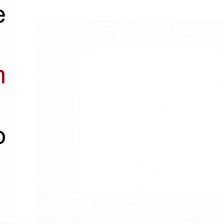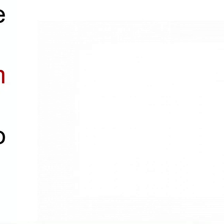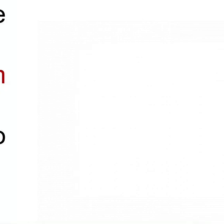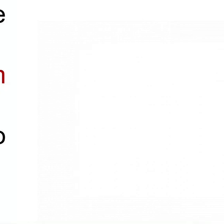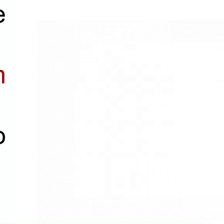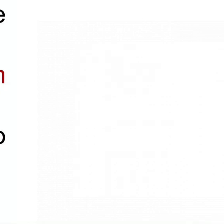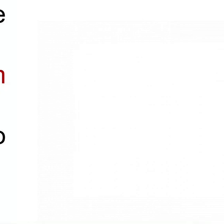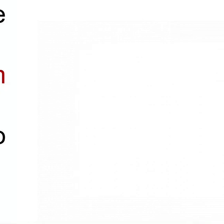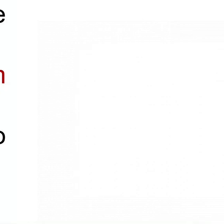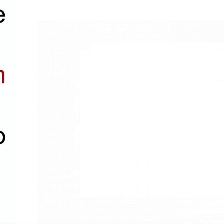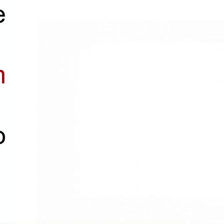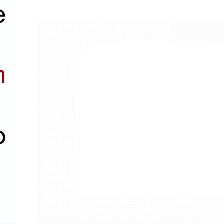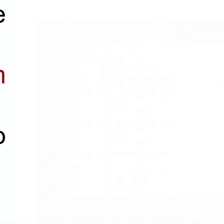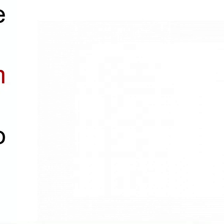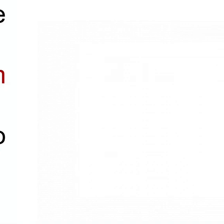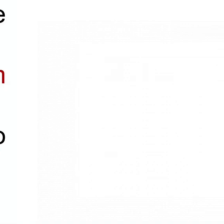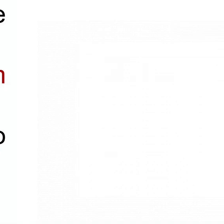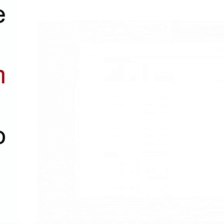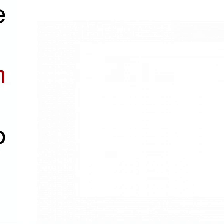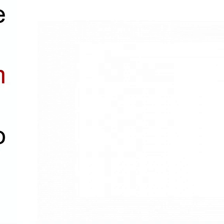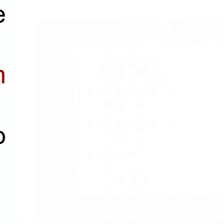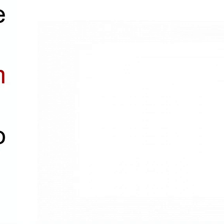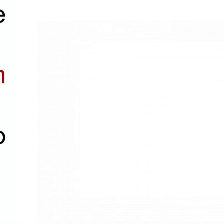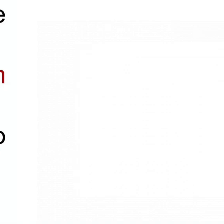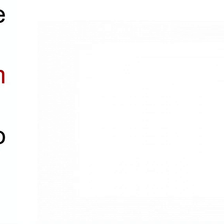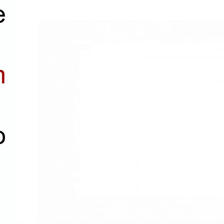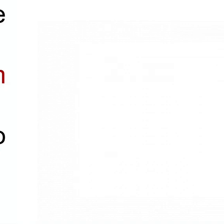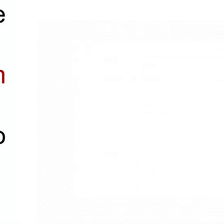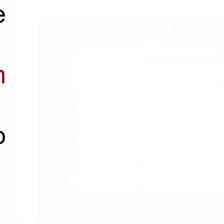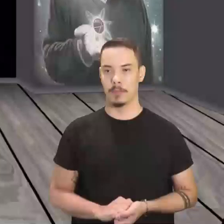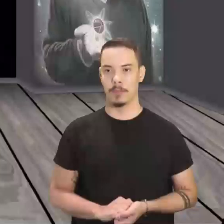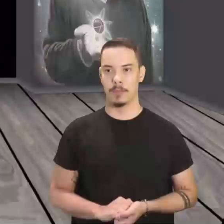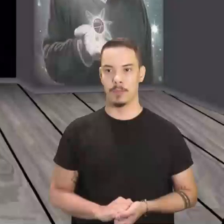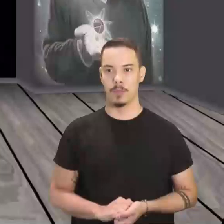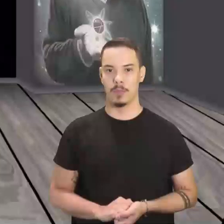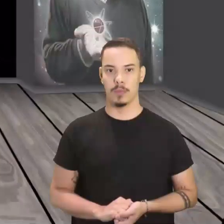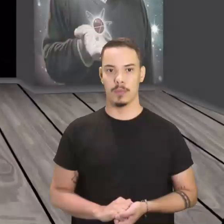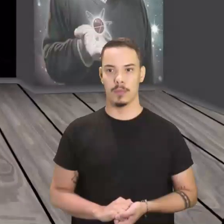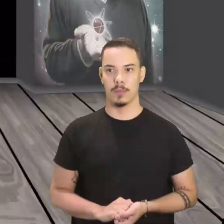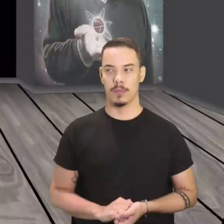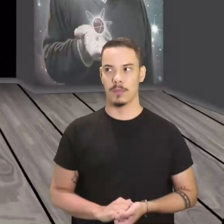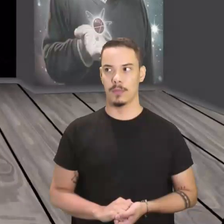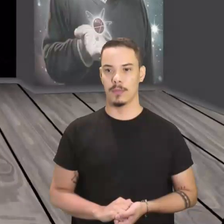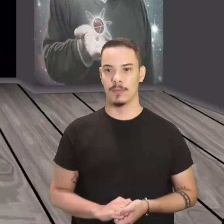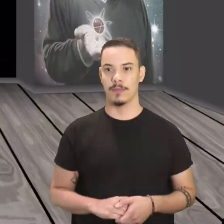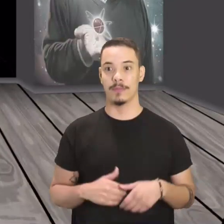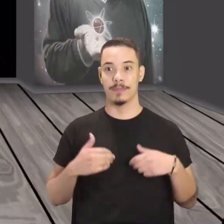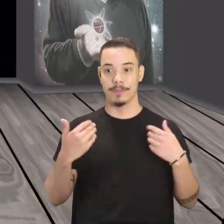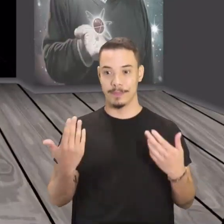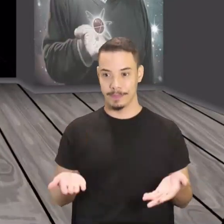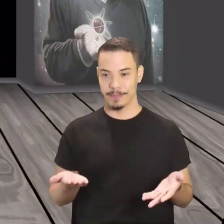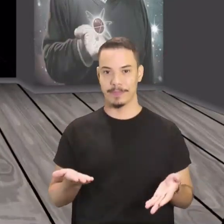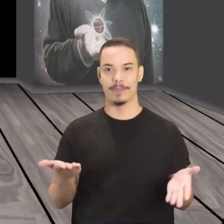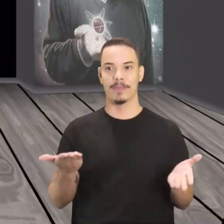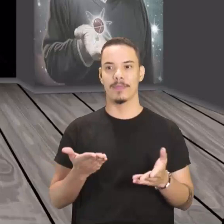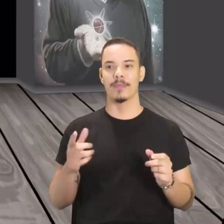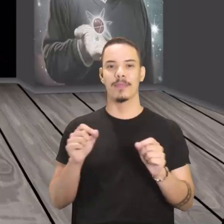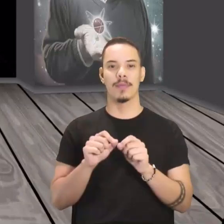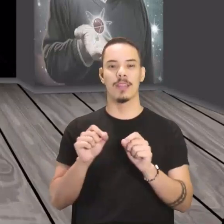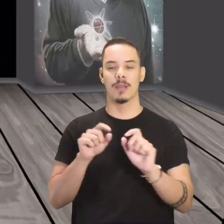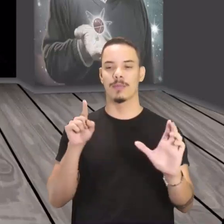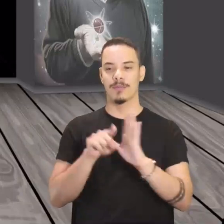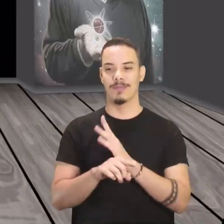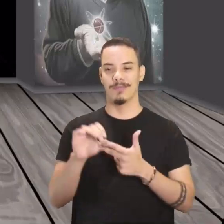tem um deslocamento. Uhum. Mas como ele está em movimento uniforme, então, pessoal, olha bem, vamos para a nossa questão